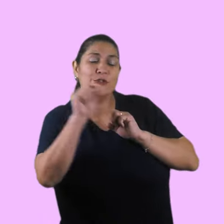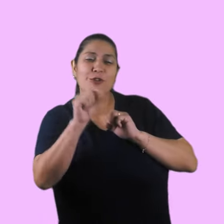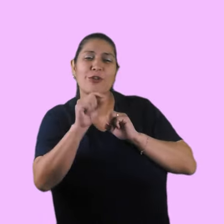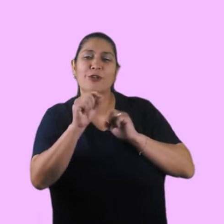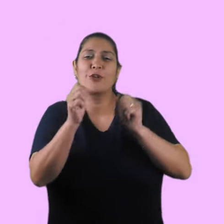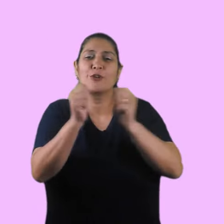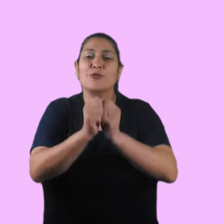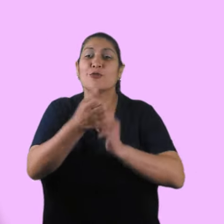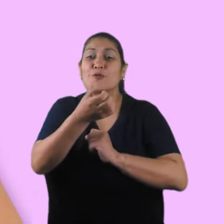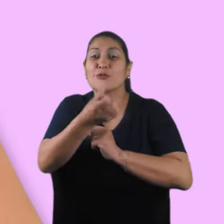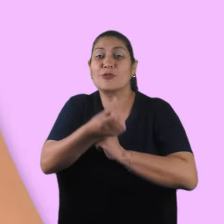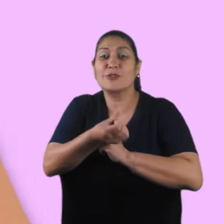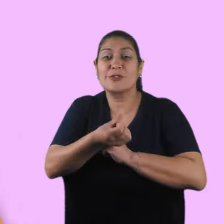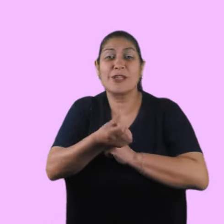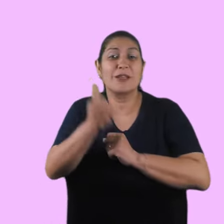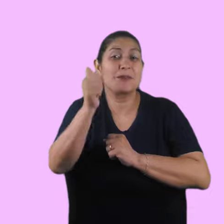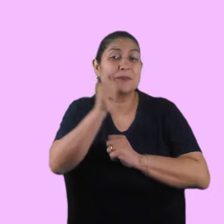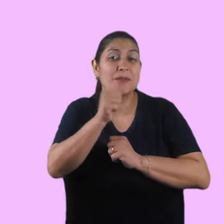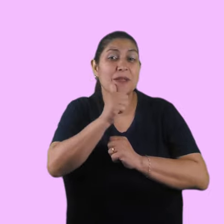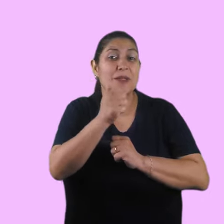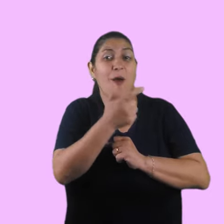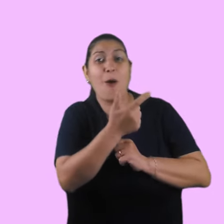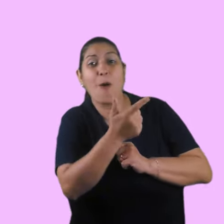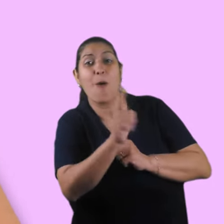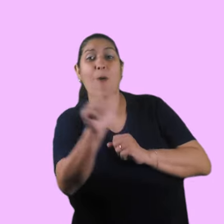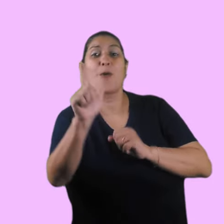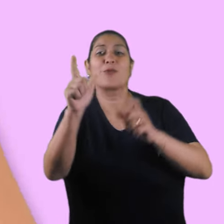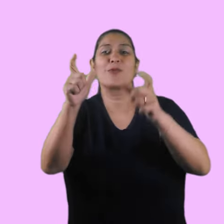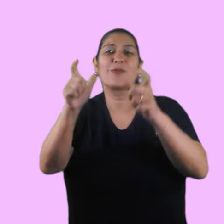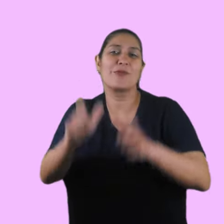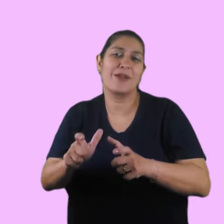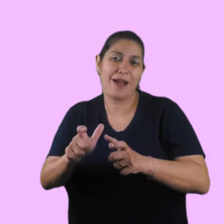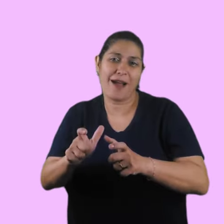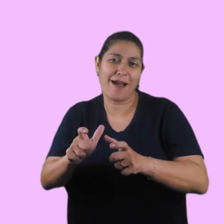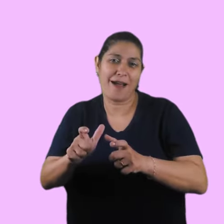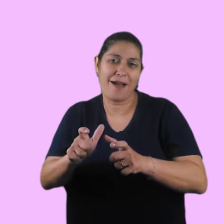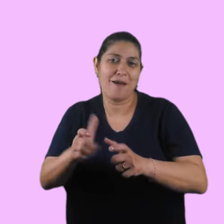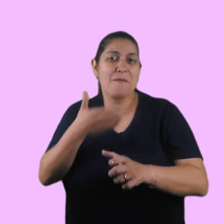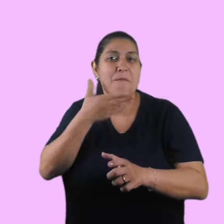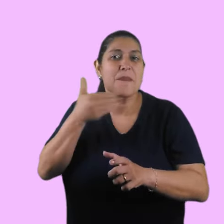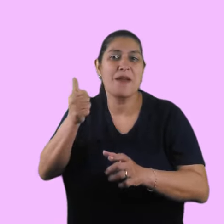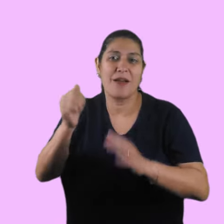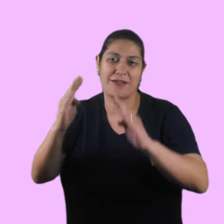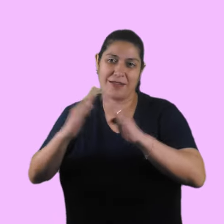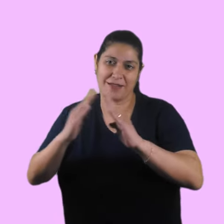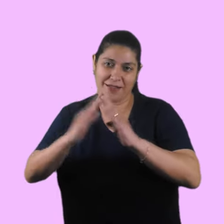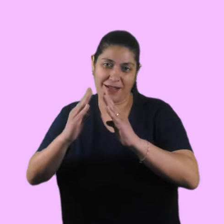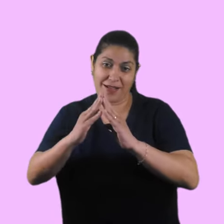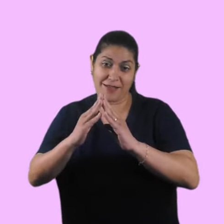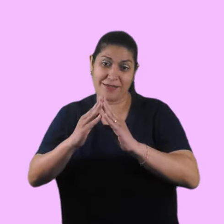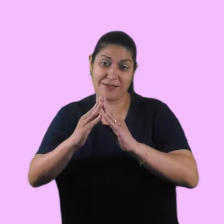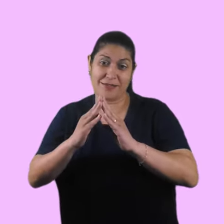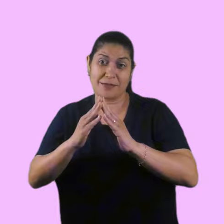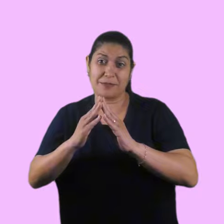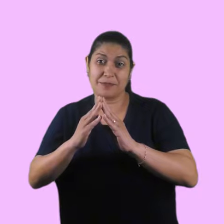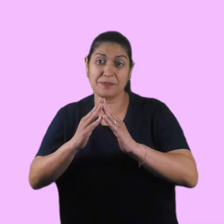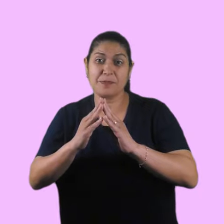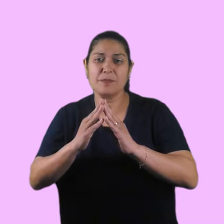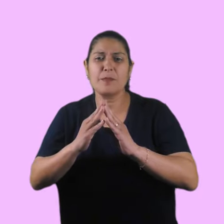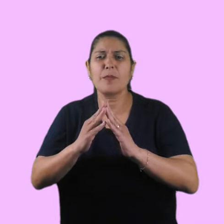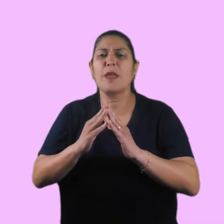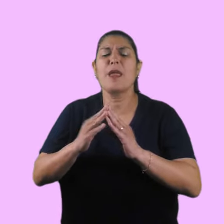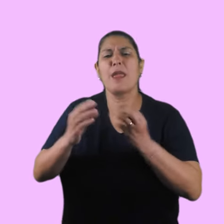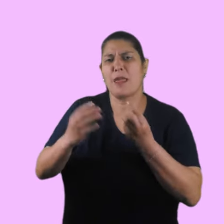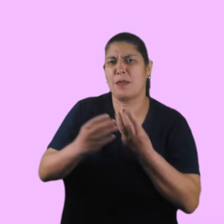beleza e foi escolhida com mais 6 moças para um lugar melhor na casa. E assim